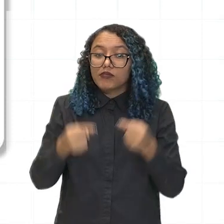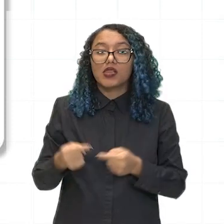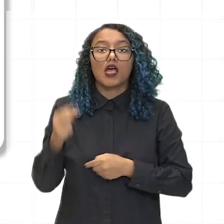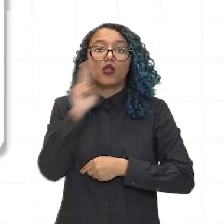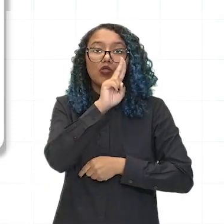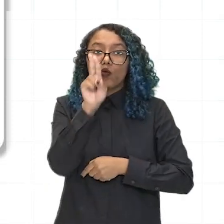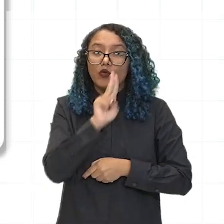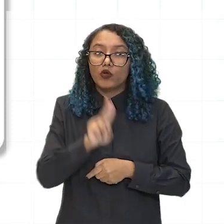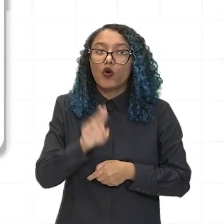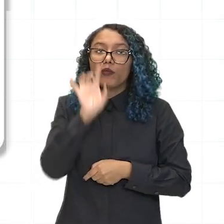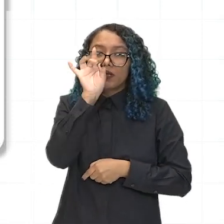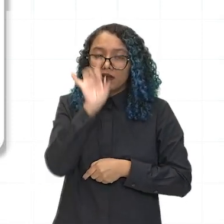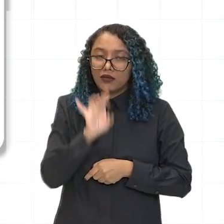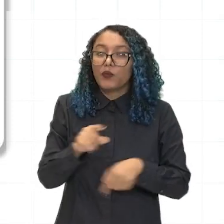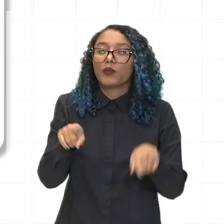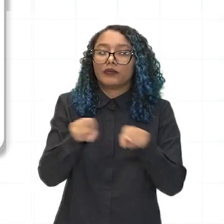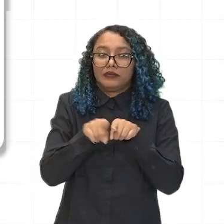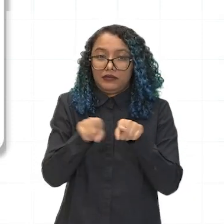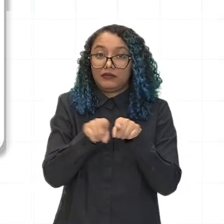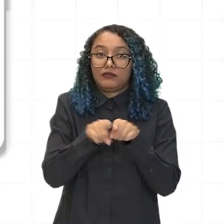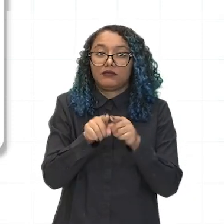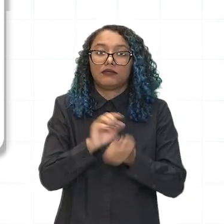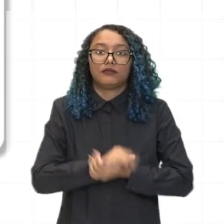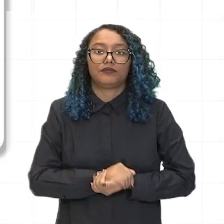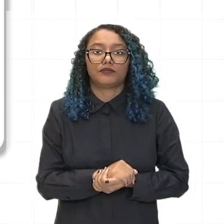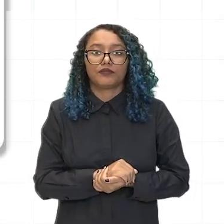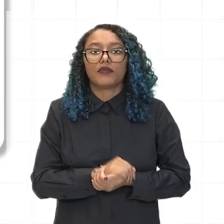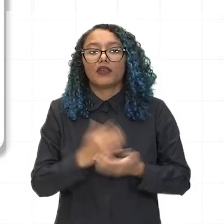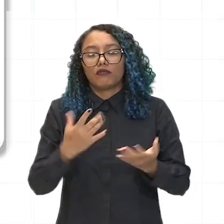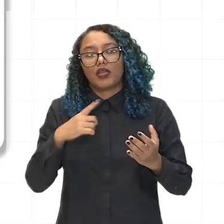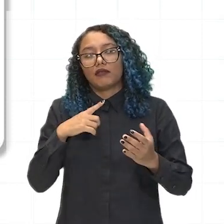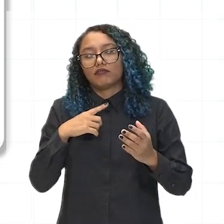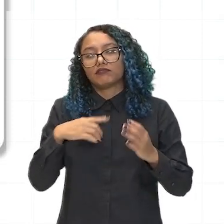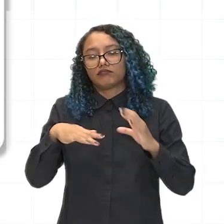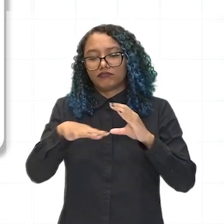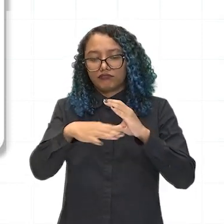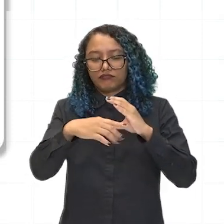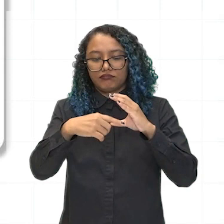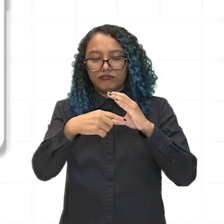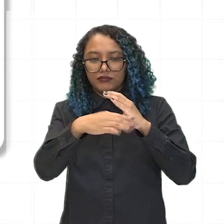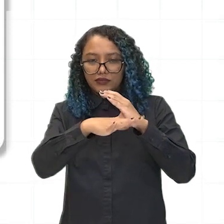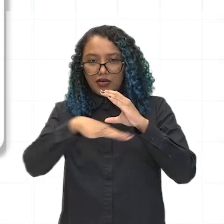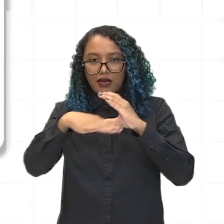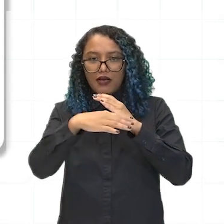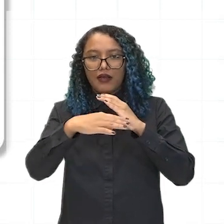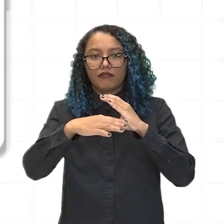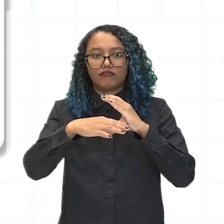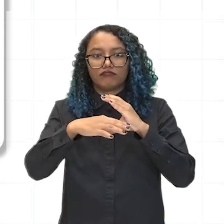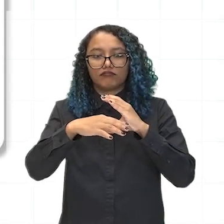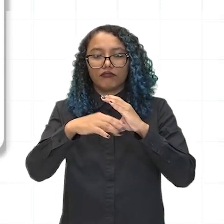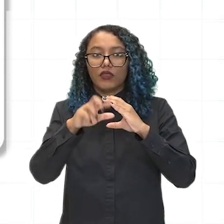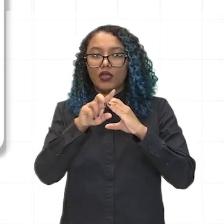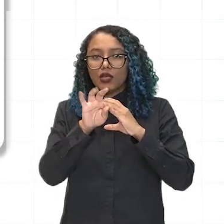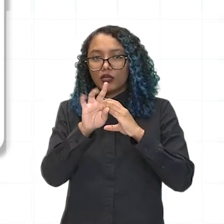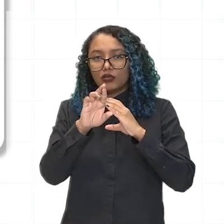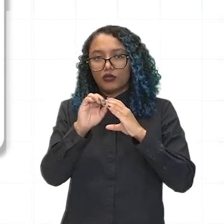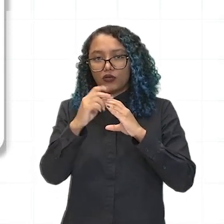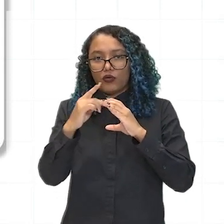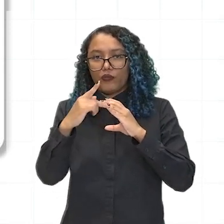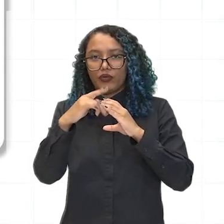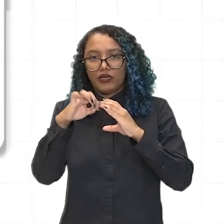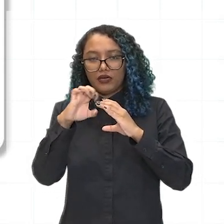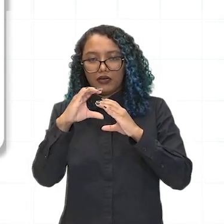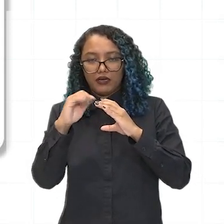ok? Então, nós temos aí a zona tropical, né? Ao centro, que